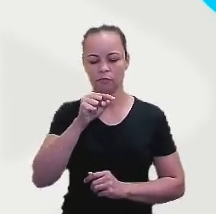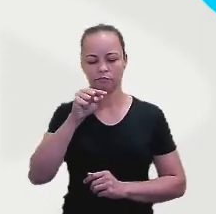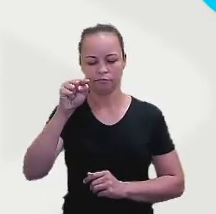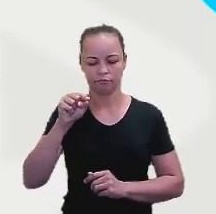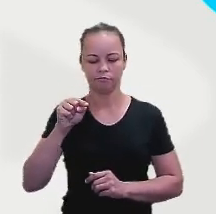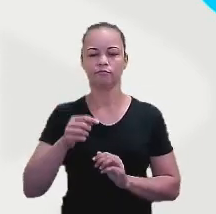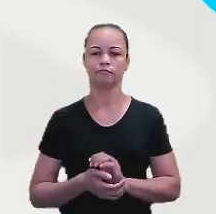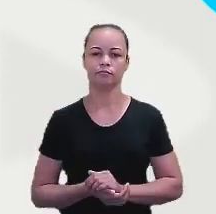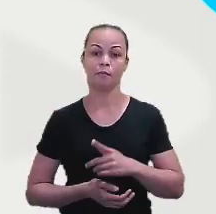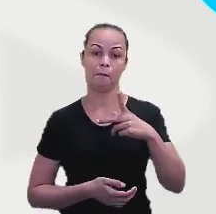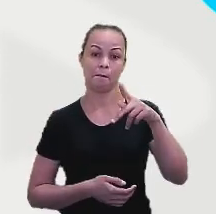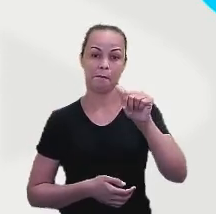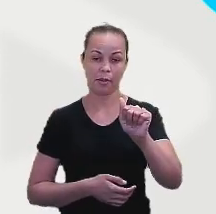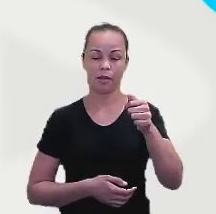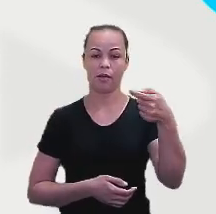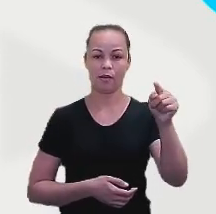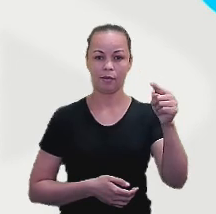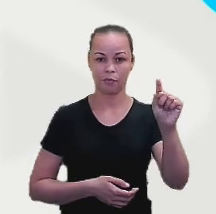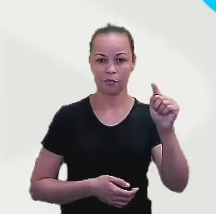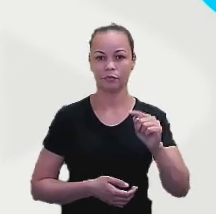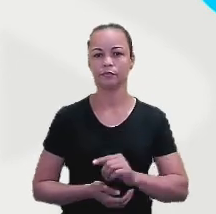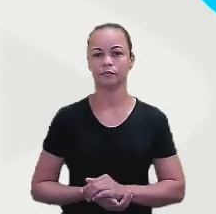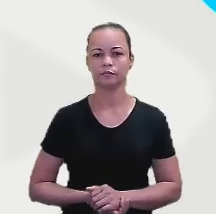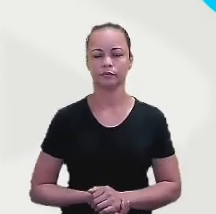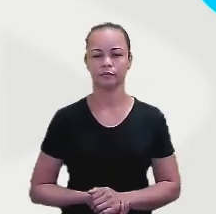Circunflexo. Pá, agudo.